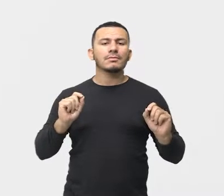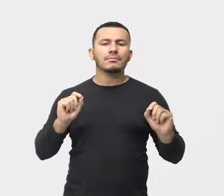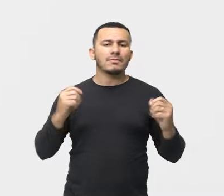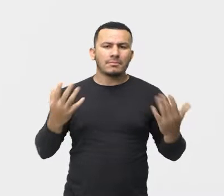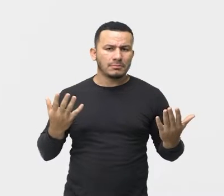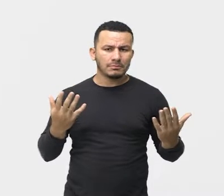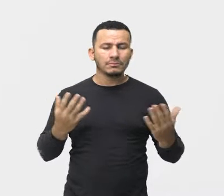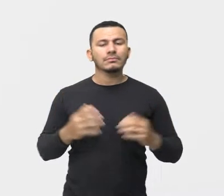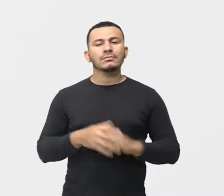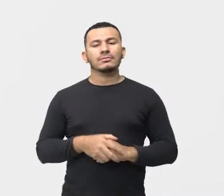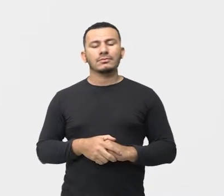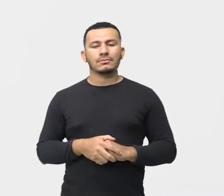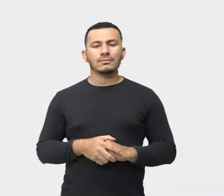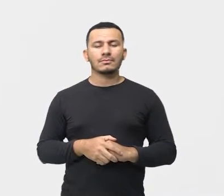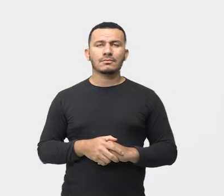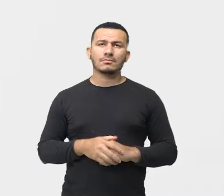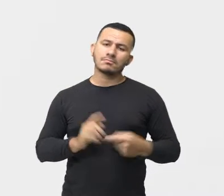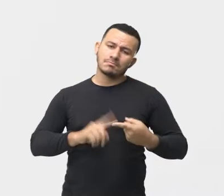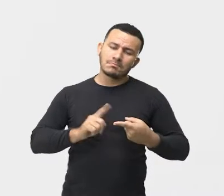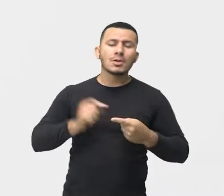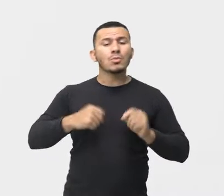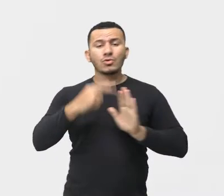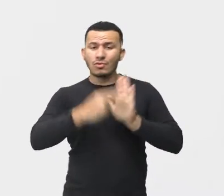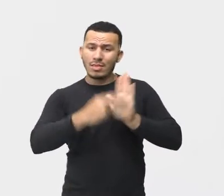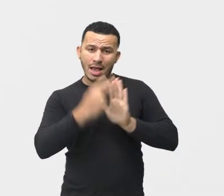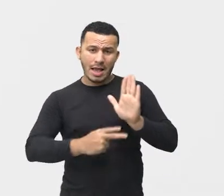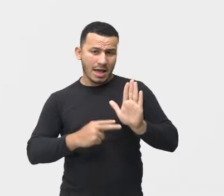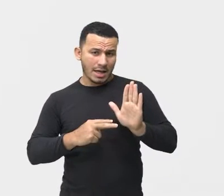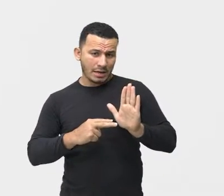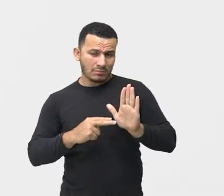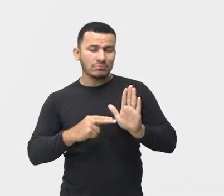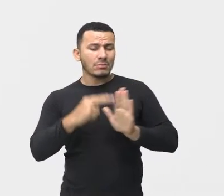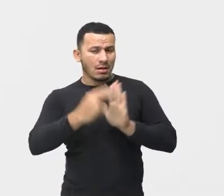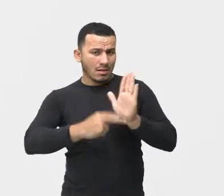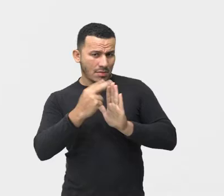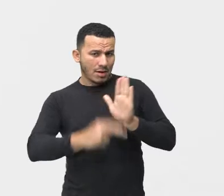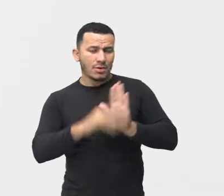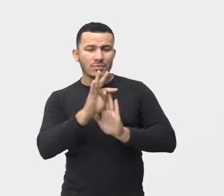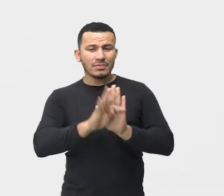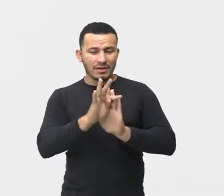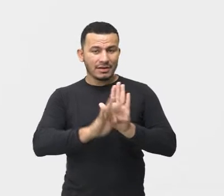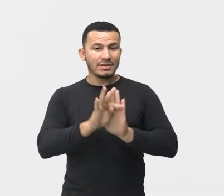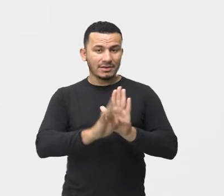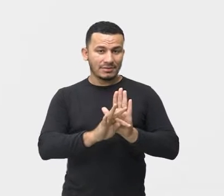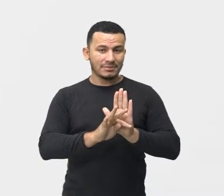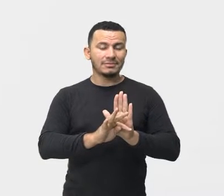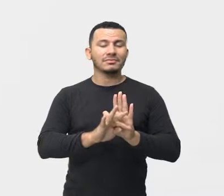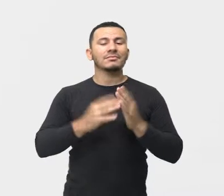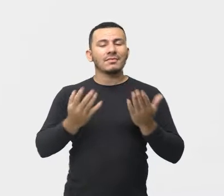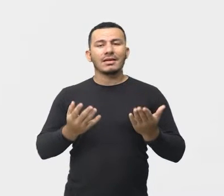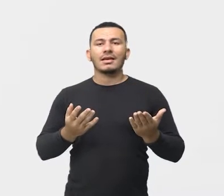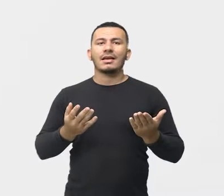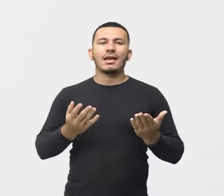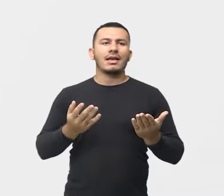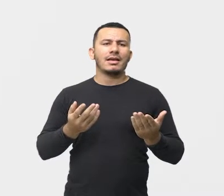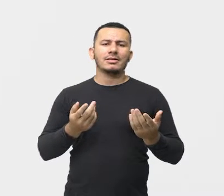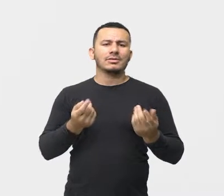fazer, gente? Ele pode realizar a leitura e simplesmente ler aquele texto